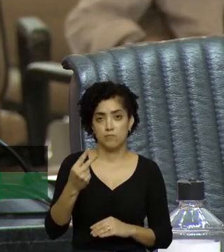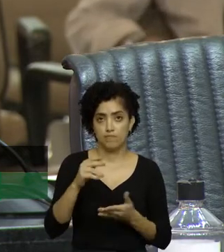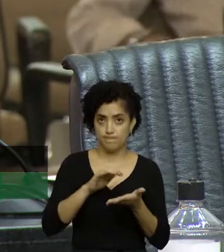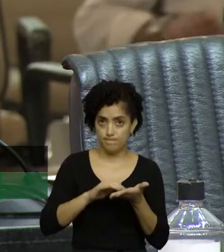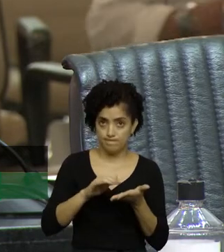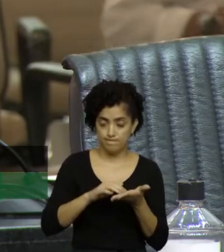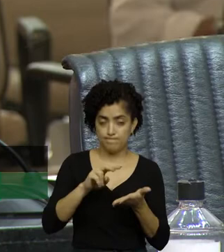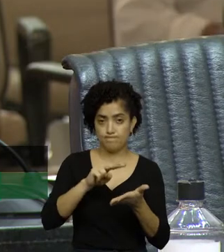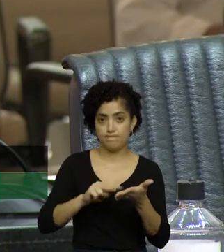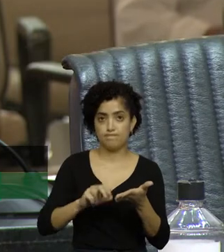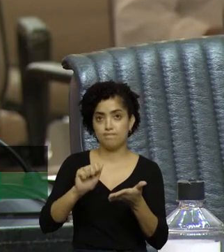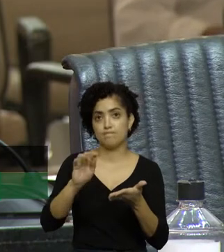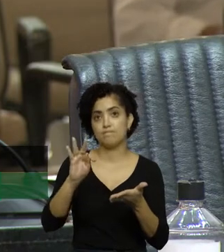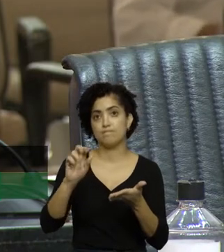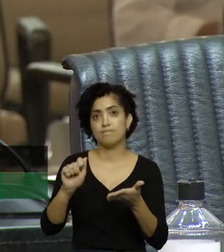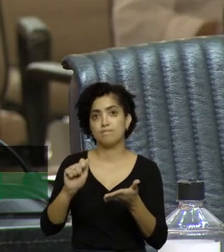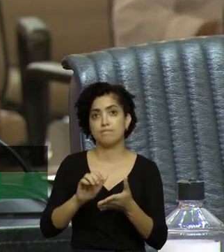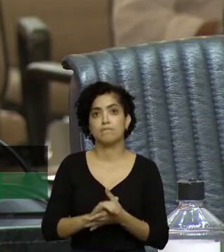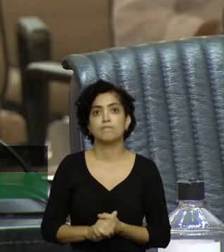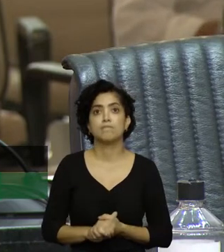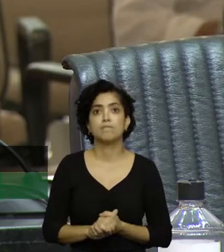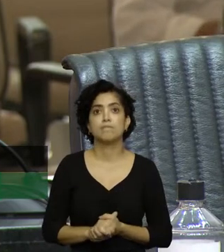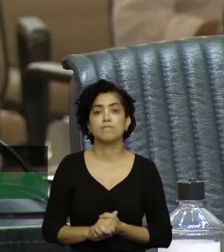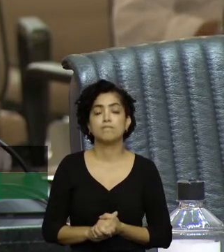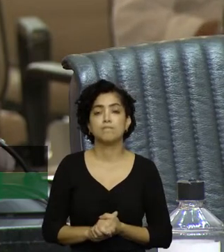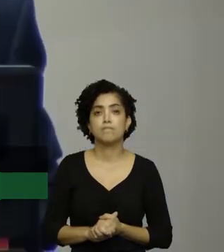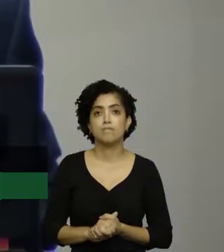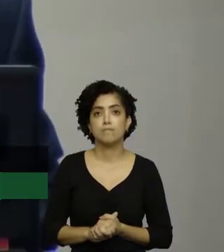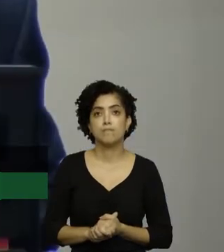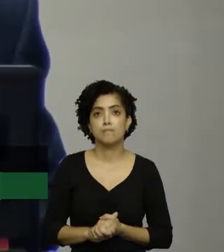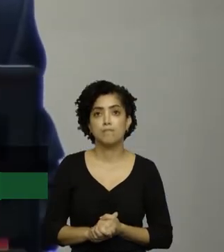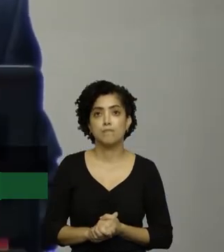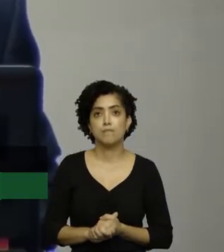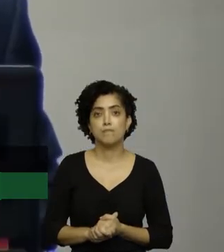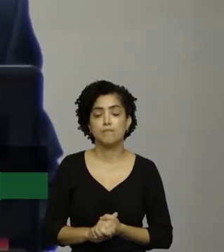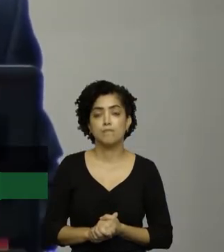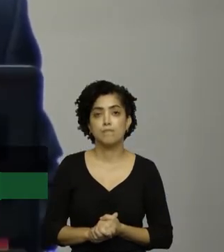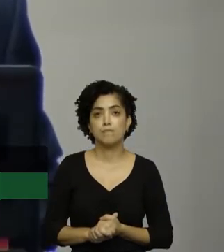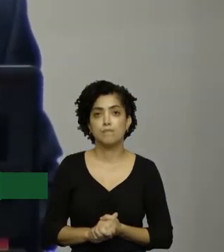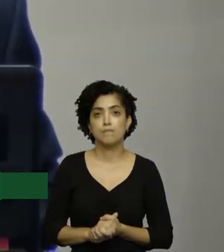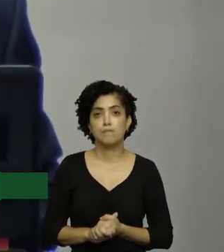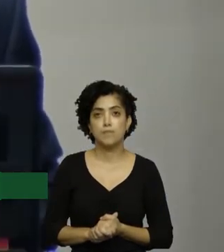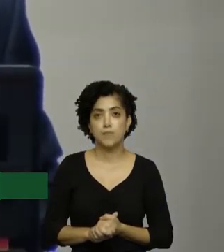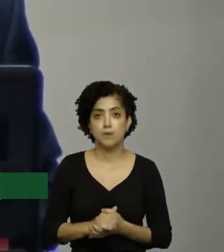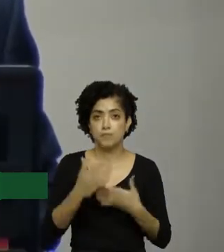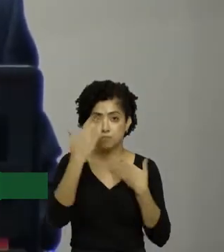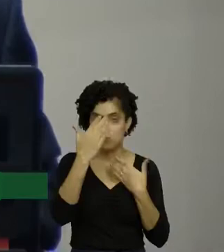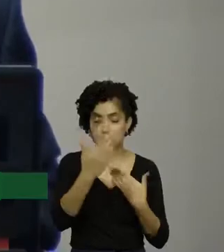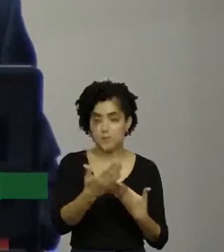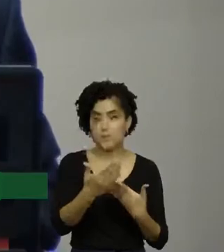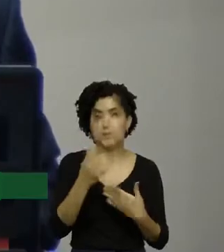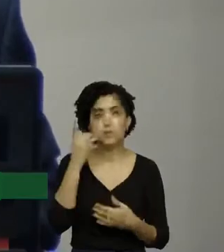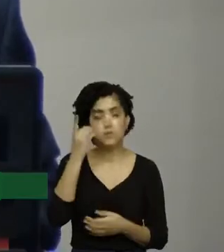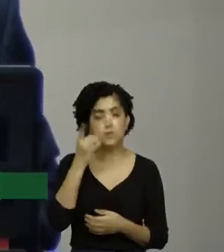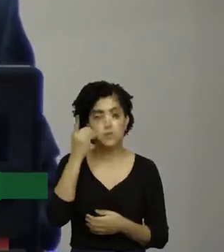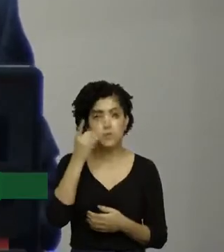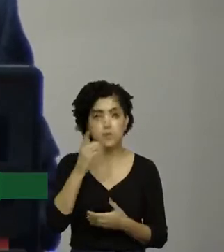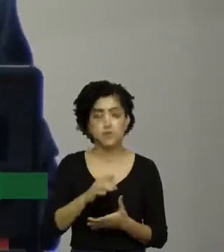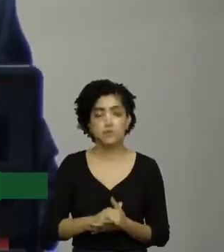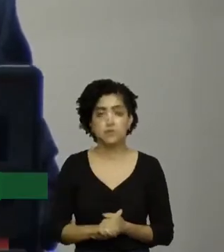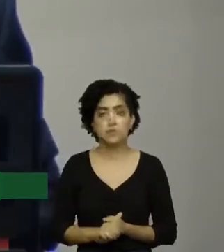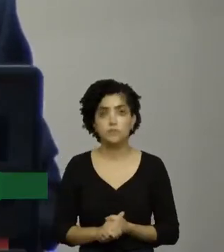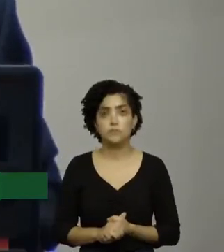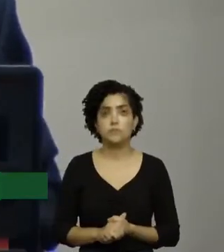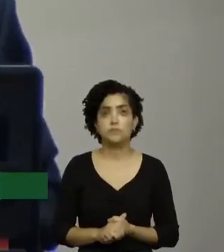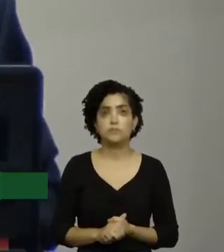secretário lavrou a presente ata. Era isso, senhor presidente. Muito obrigado, o deputado